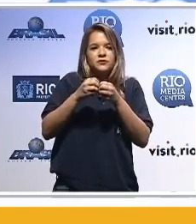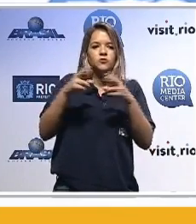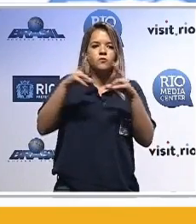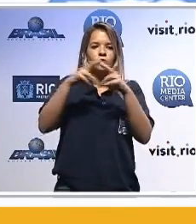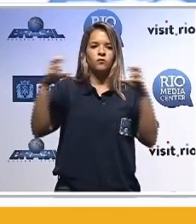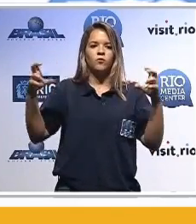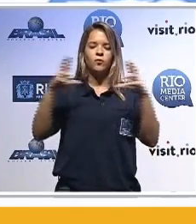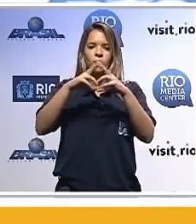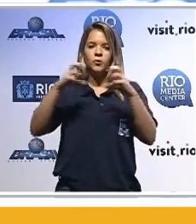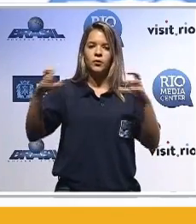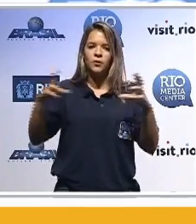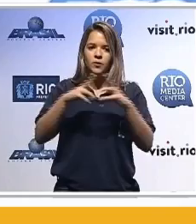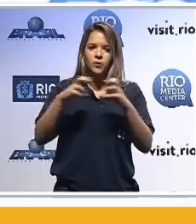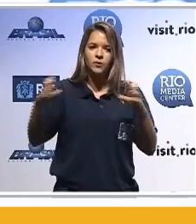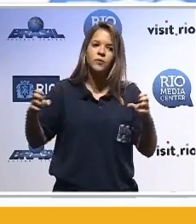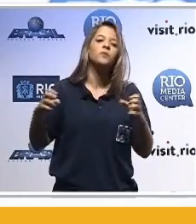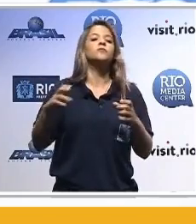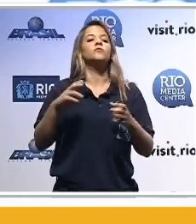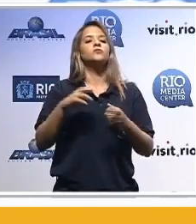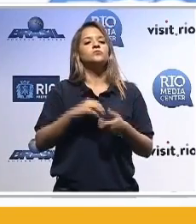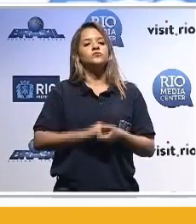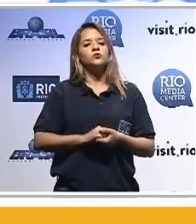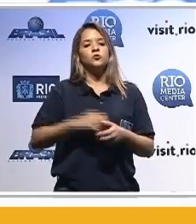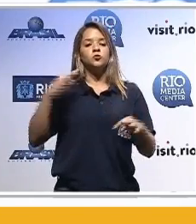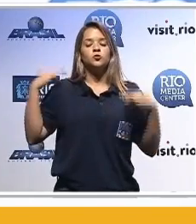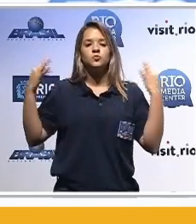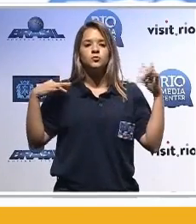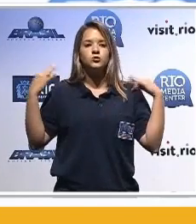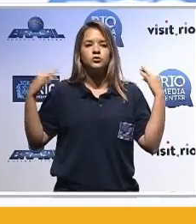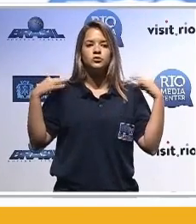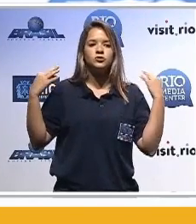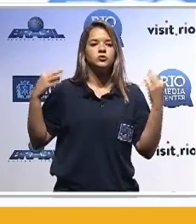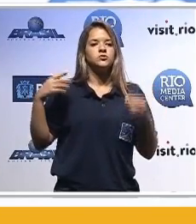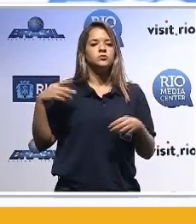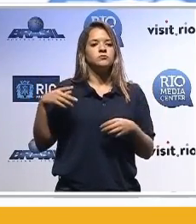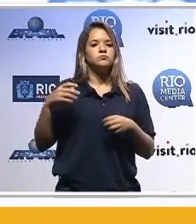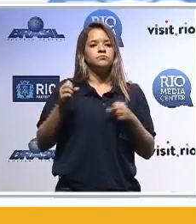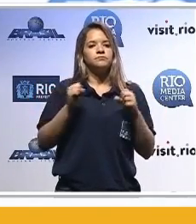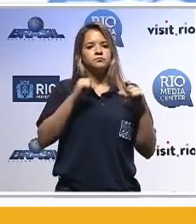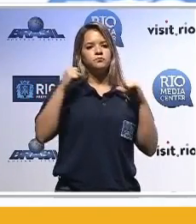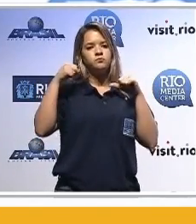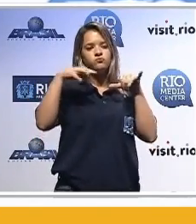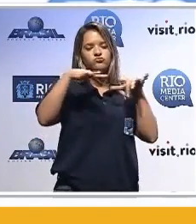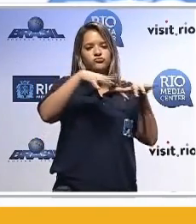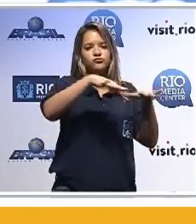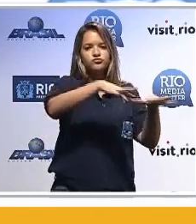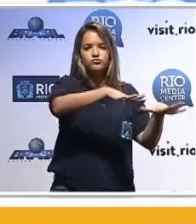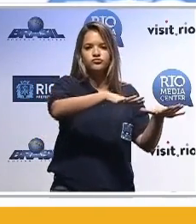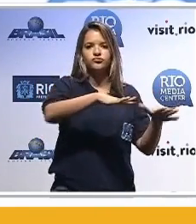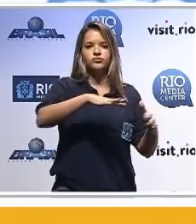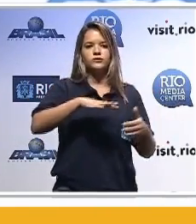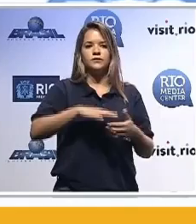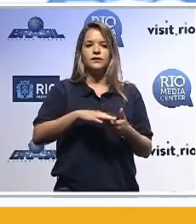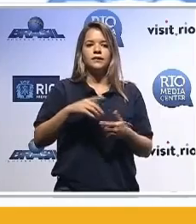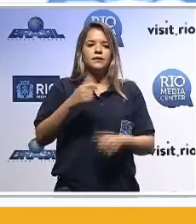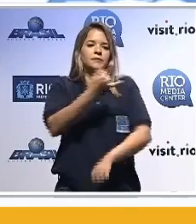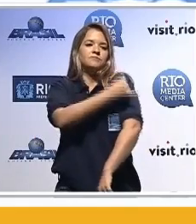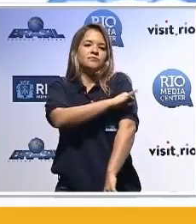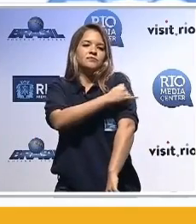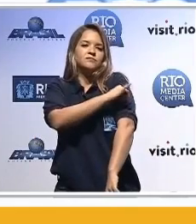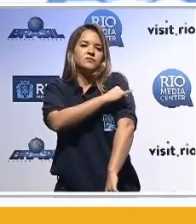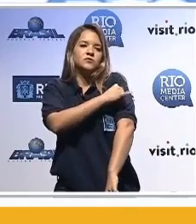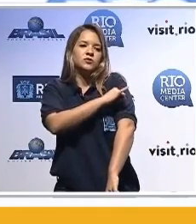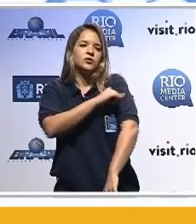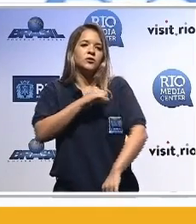turismo internacional do exterior, né, depois do Rio de Janeiro, que é a nossa rainha do turismo internacional.